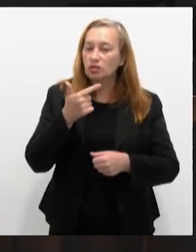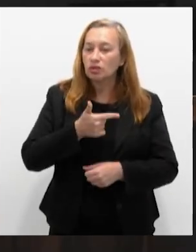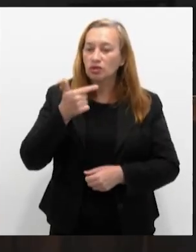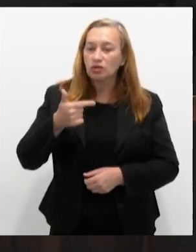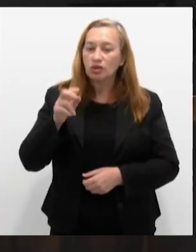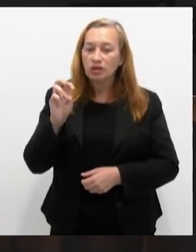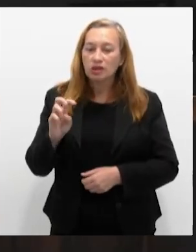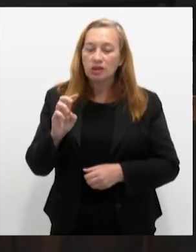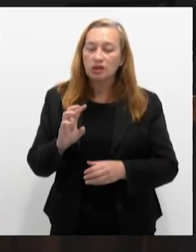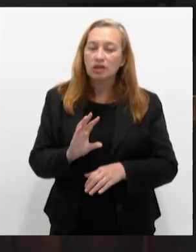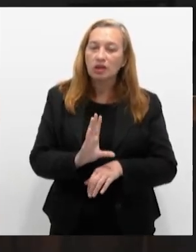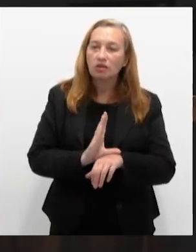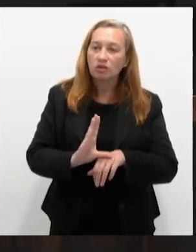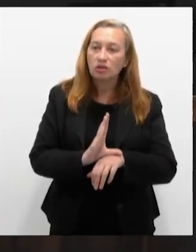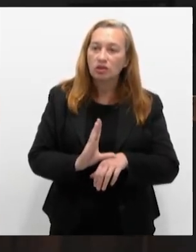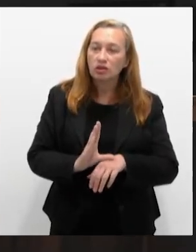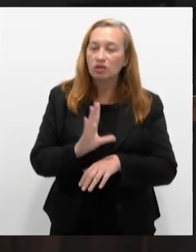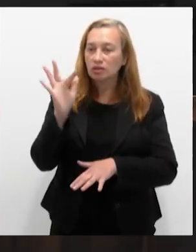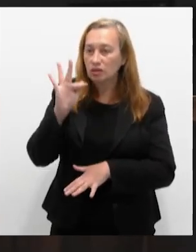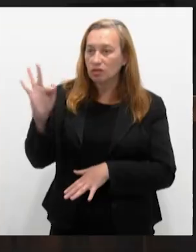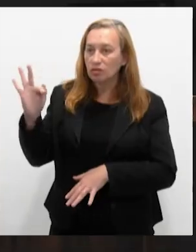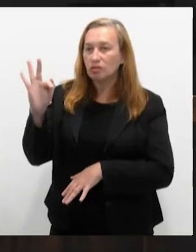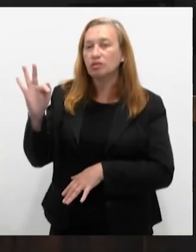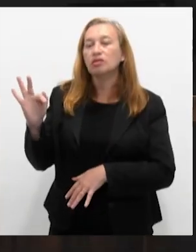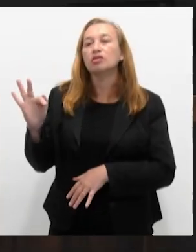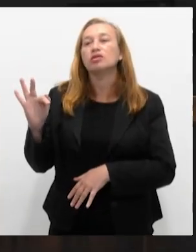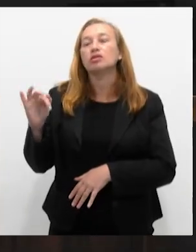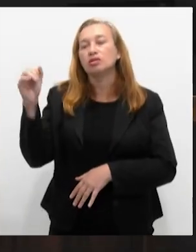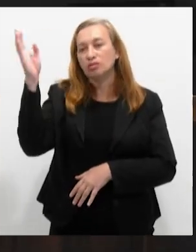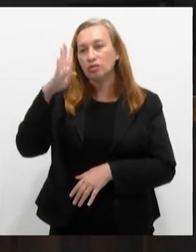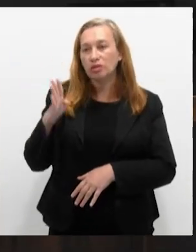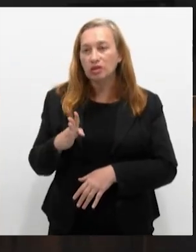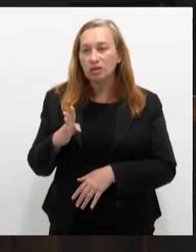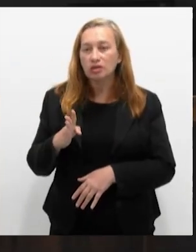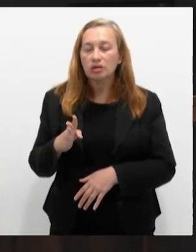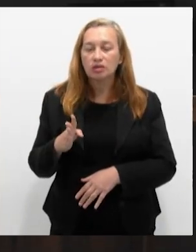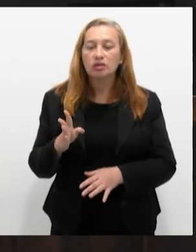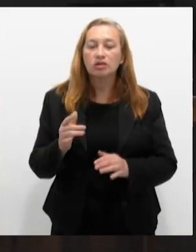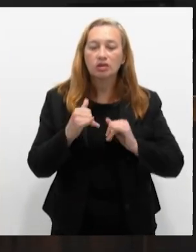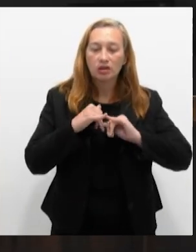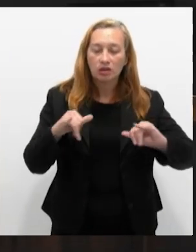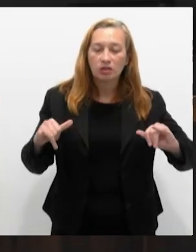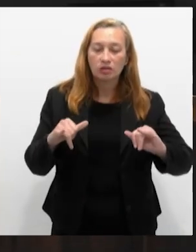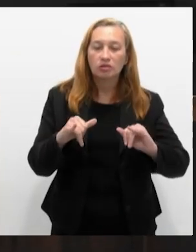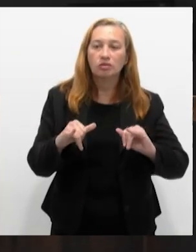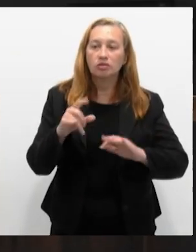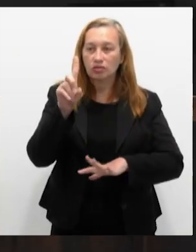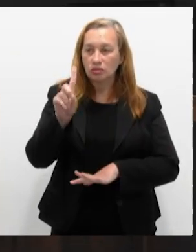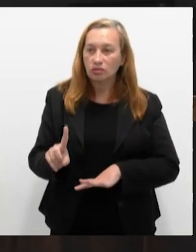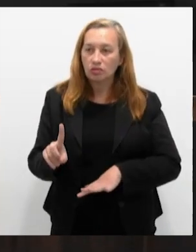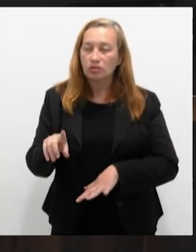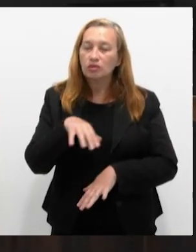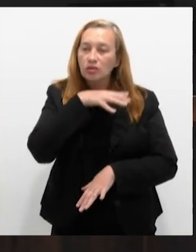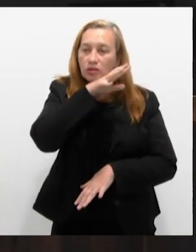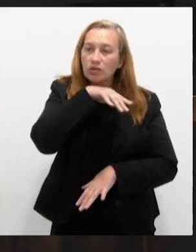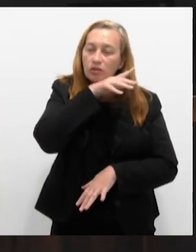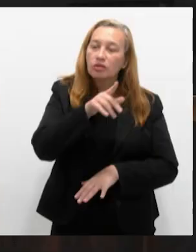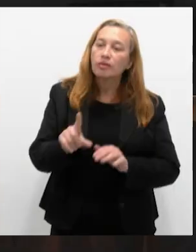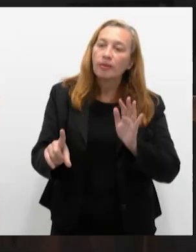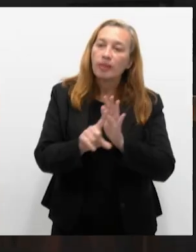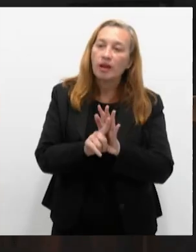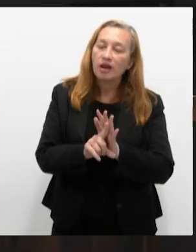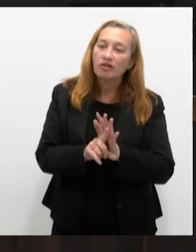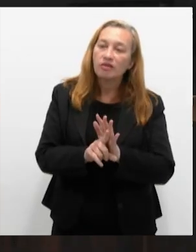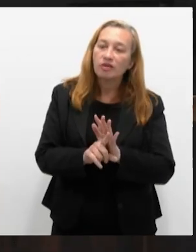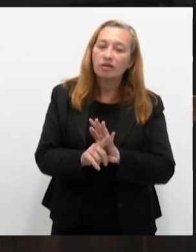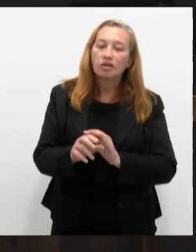da Constituição da República Federativa do Brasil e da Declaração dos Direitos dos Animais, e revoga a Lei